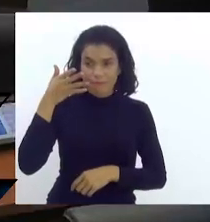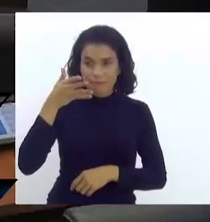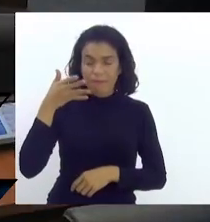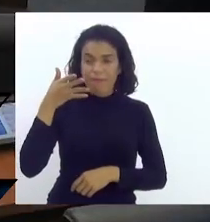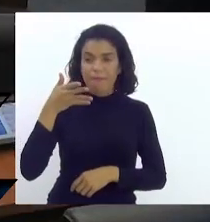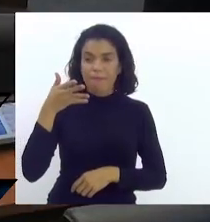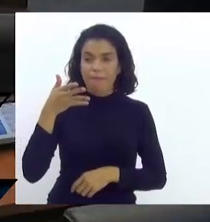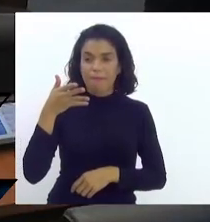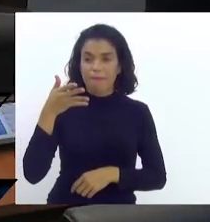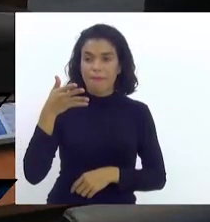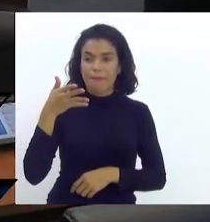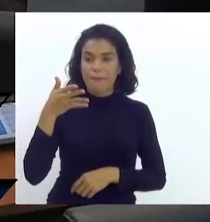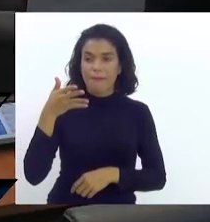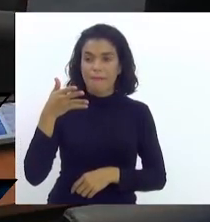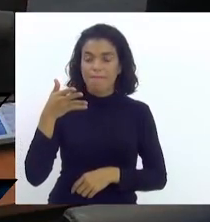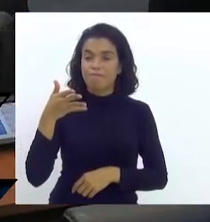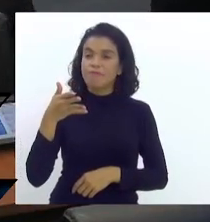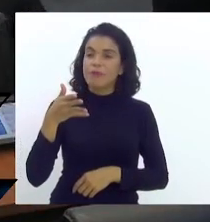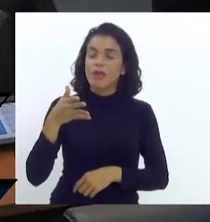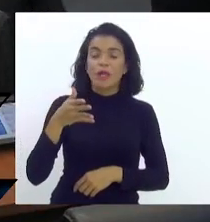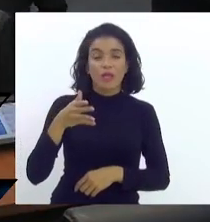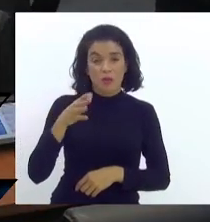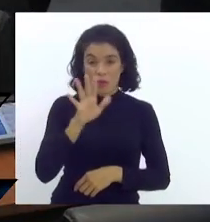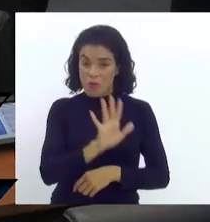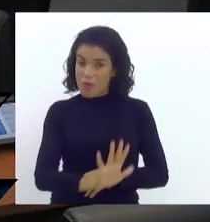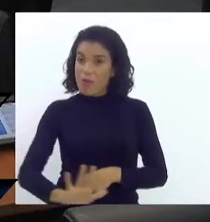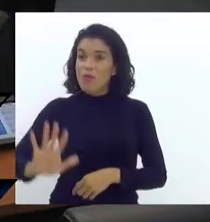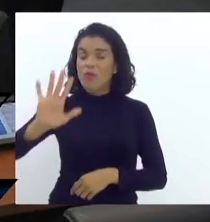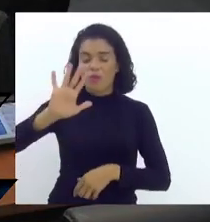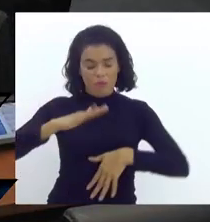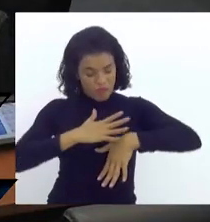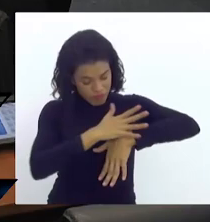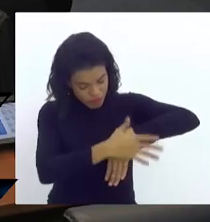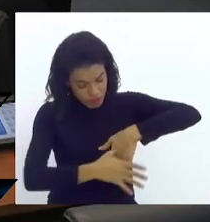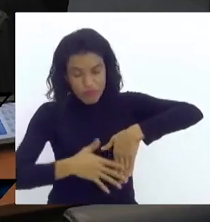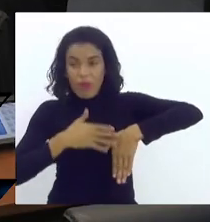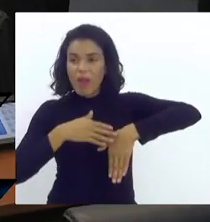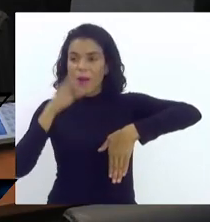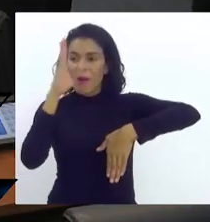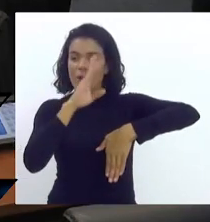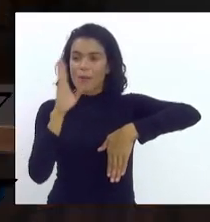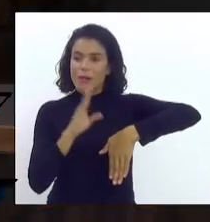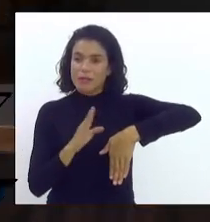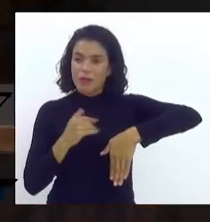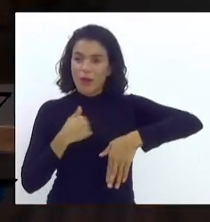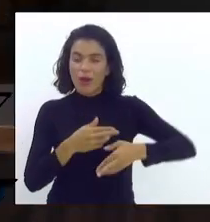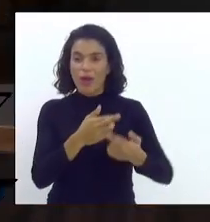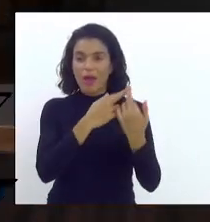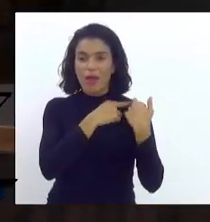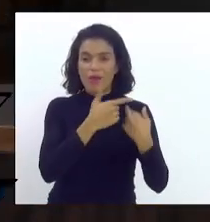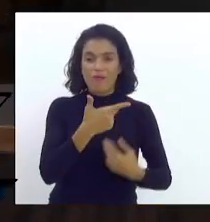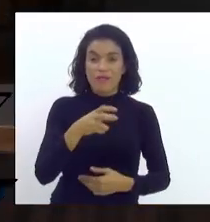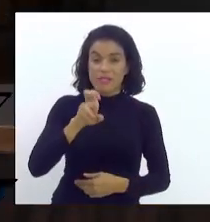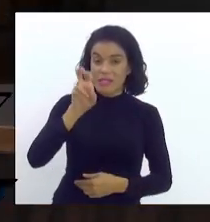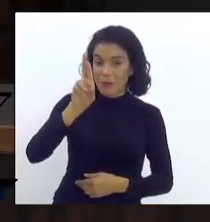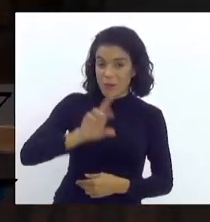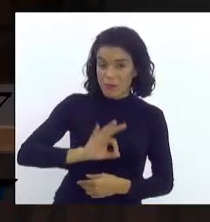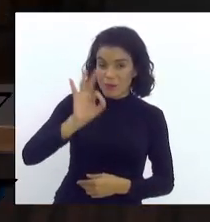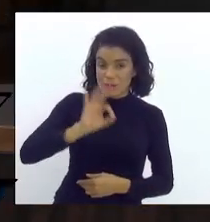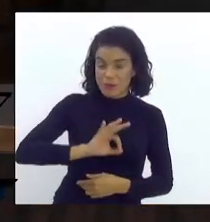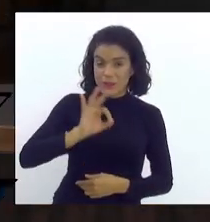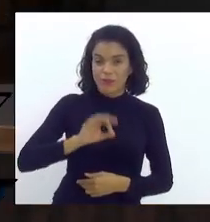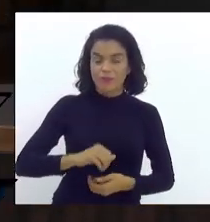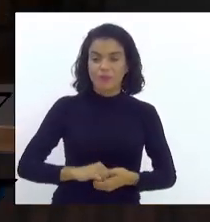Havendo o número legal e sob a proteção de Deus, iniciamos os trabalhos. Está